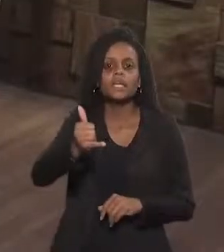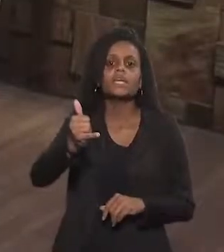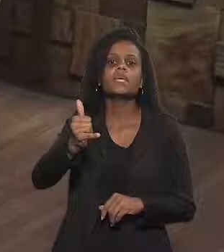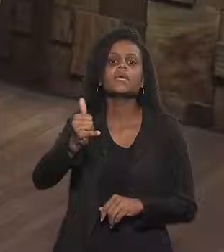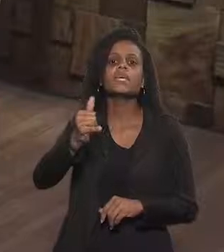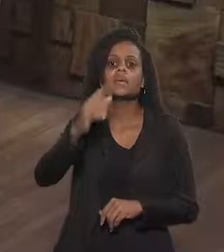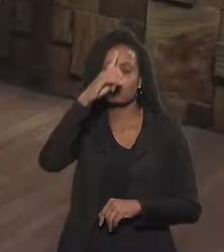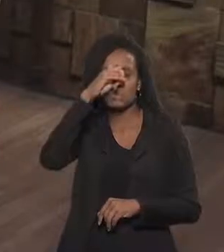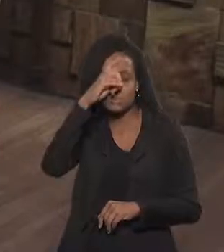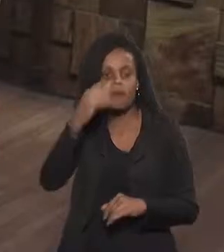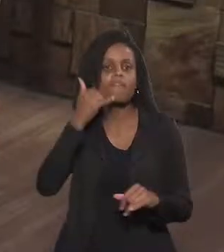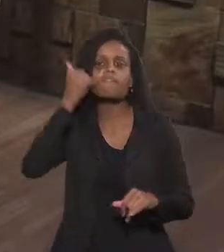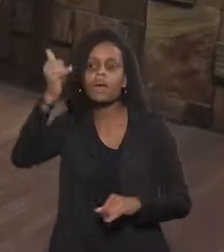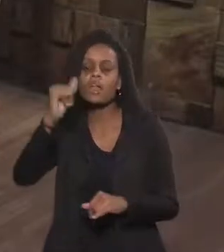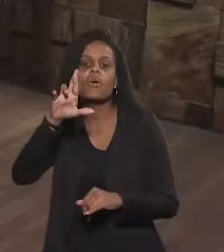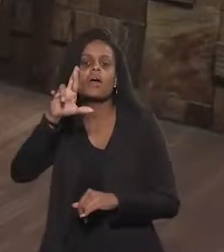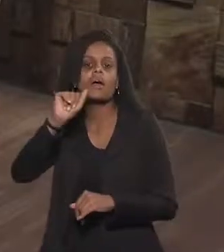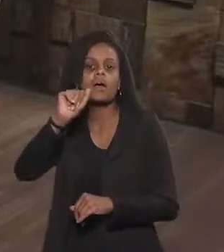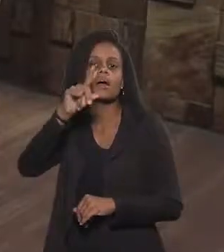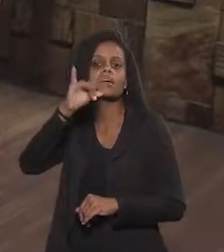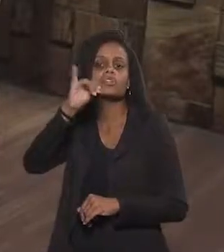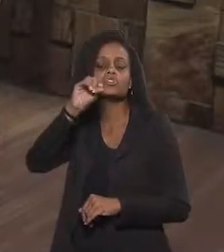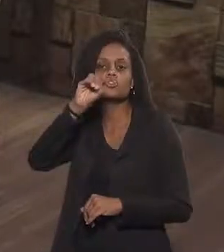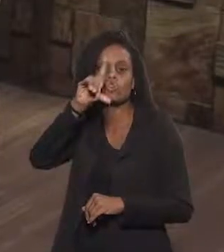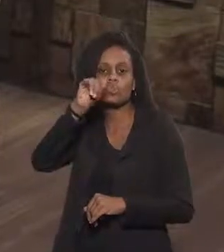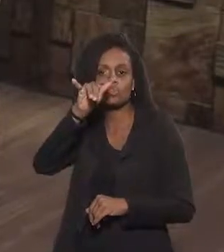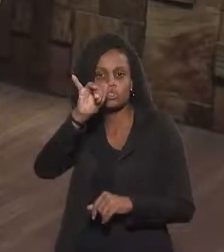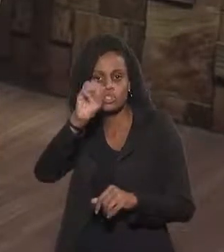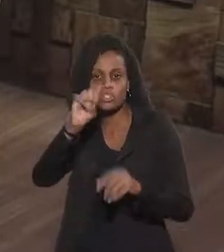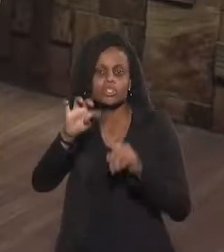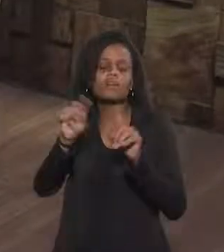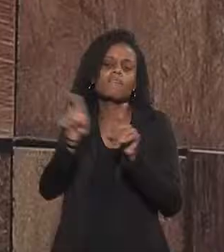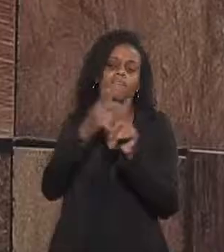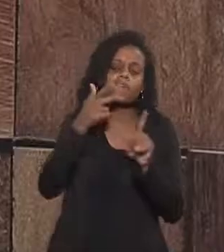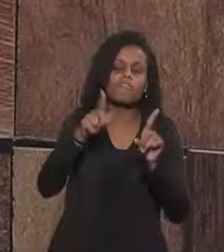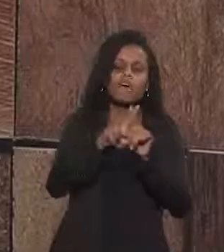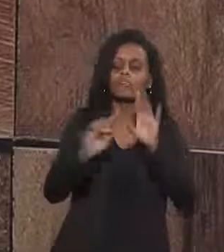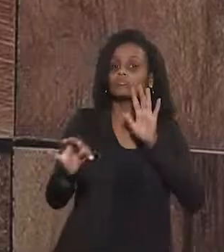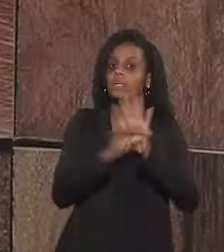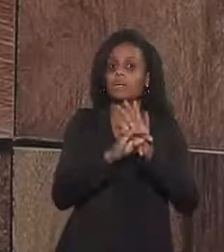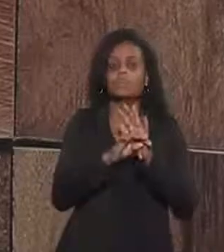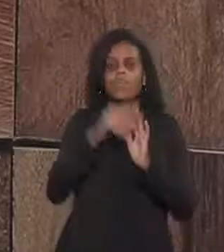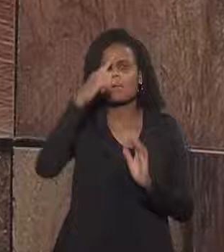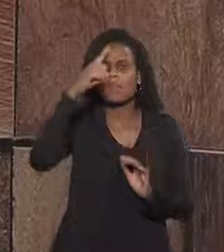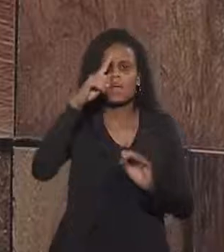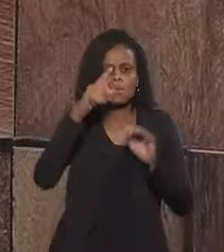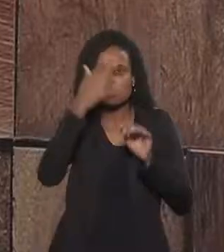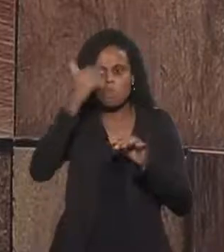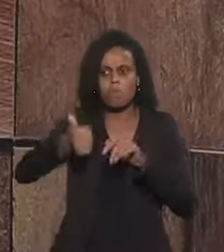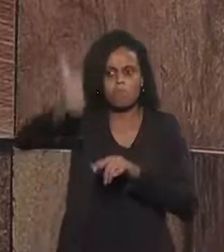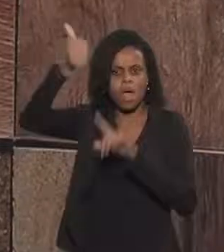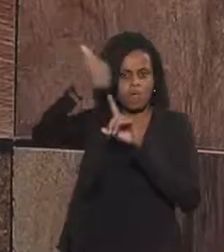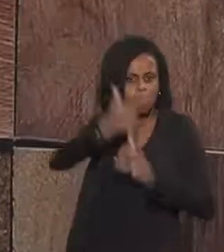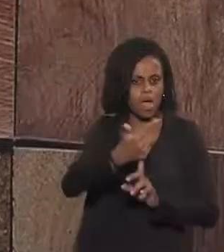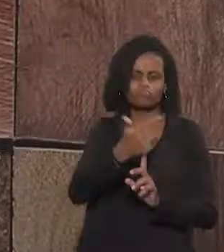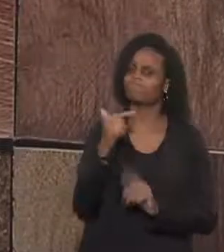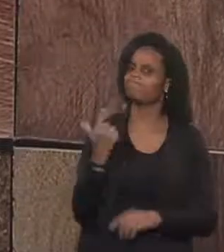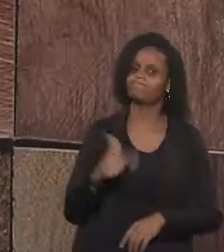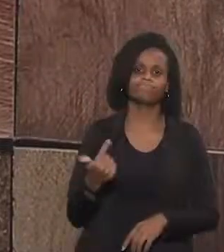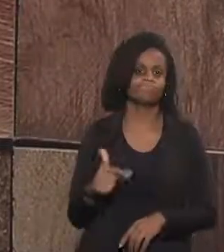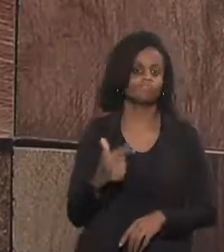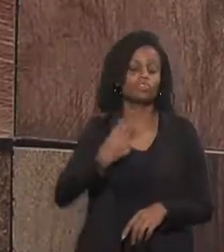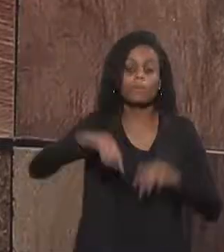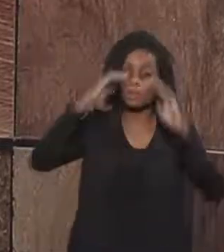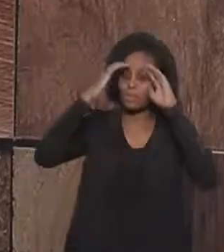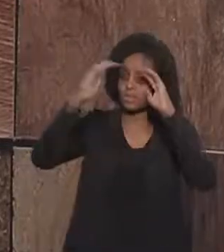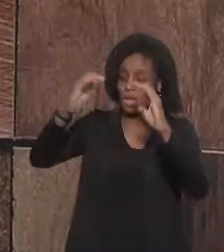o hospital, fala com a radiologista, fala com o técnico. Não, isso aí é importante. E lembrar sempre o seguinte, ninguém é melhor do que ninguém.